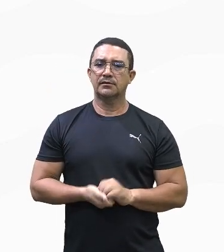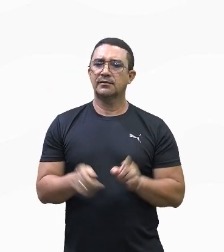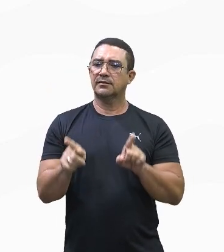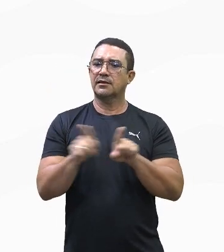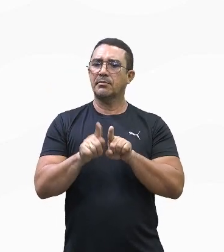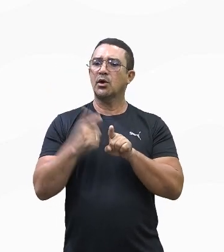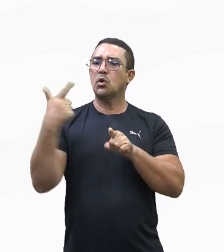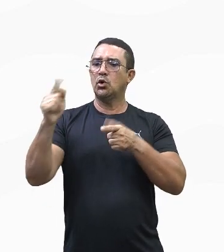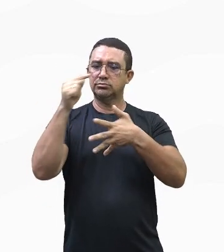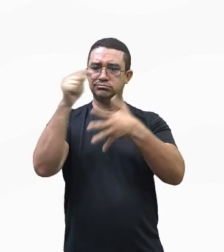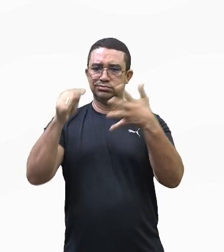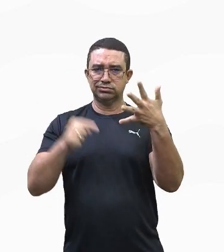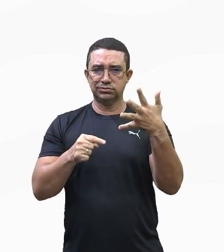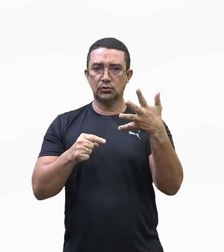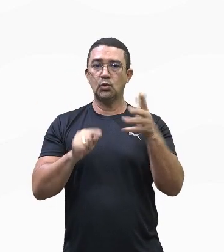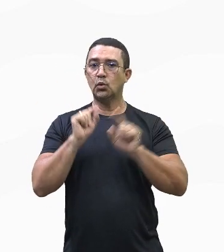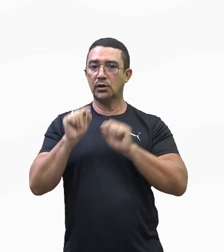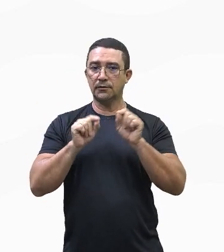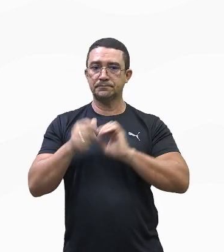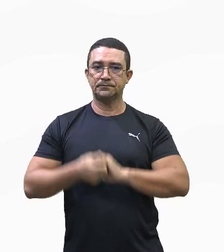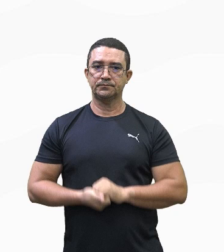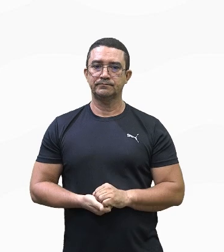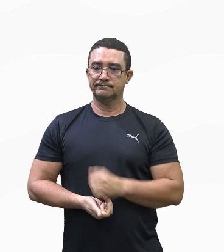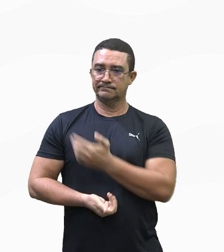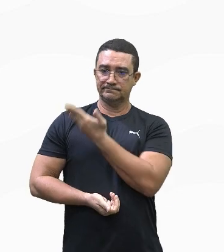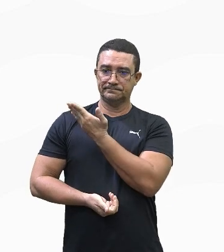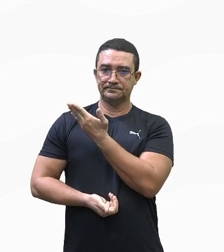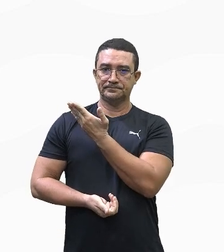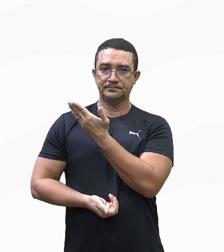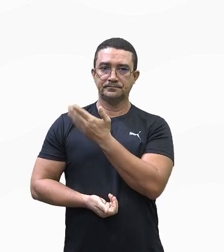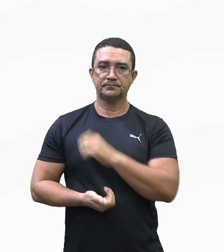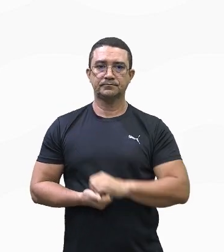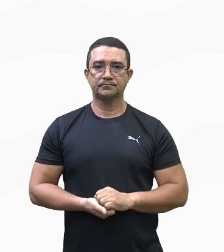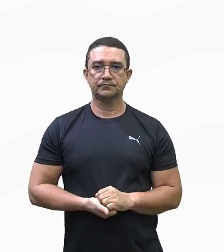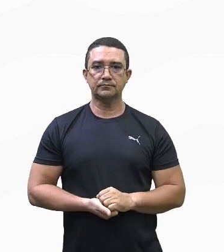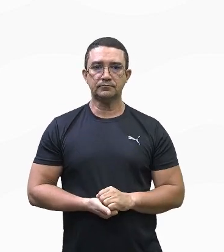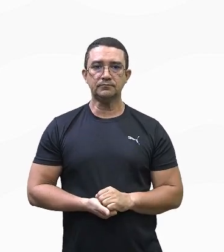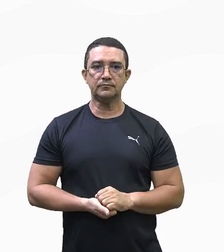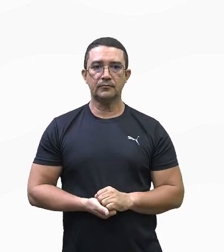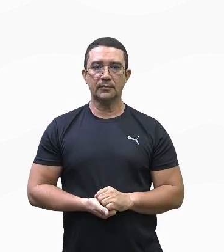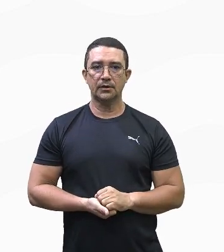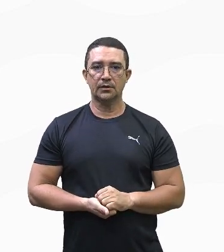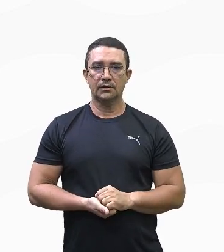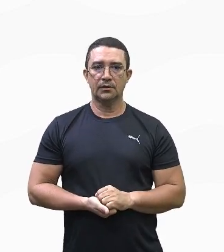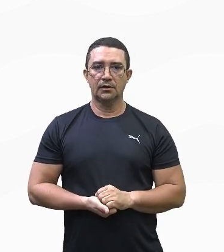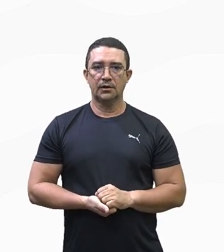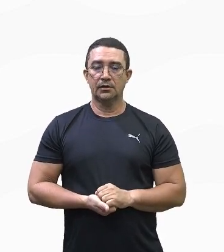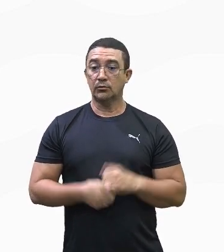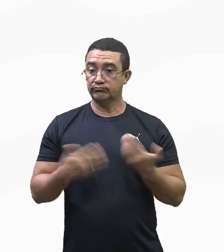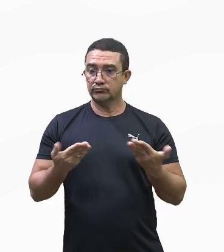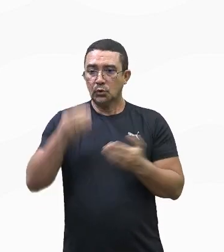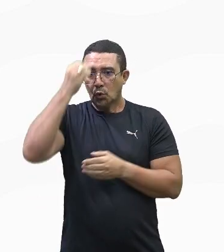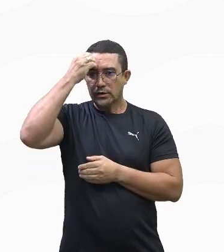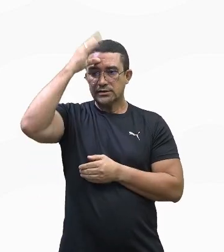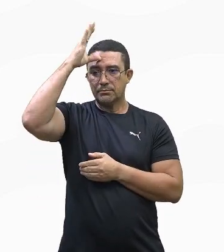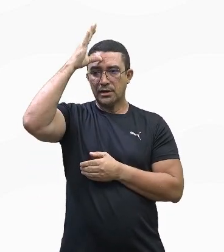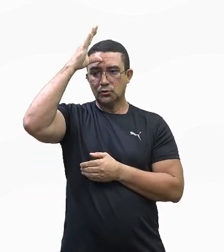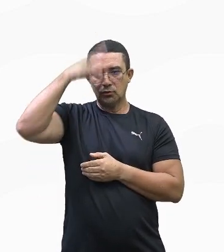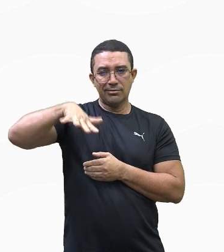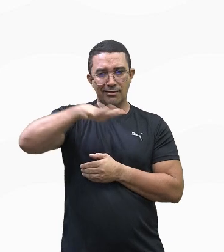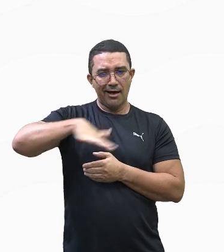com relação à precificação. O que é precificação, professora? Bom, a precificação e margem de lucro é o conhecimento